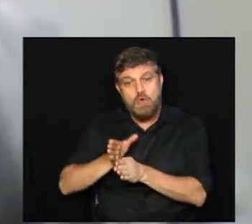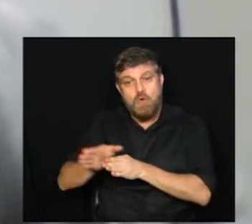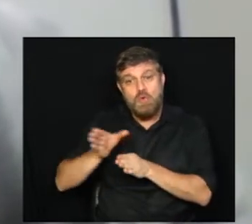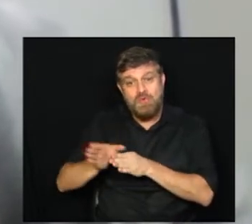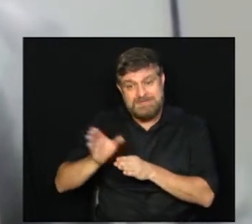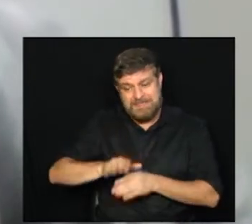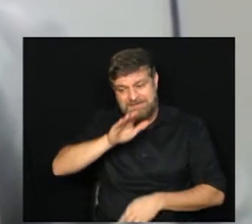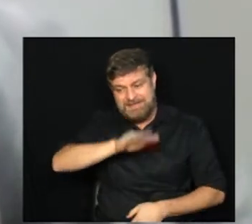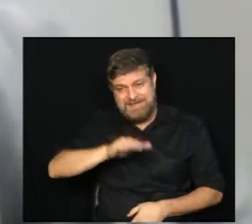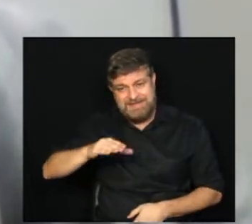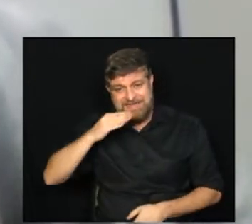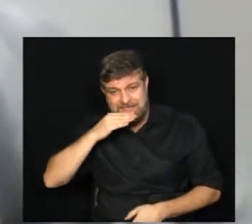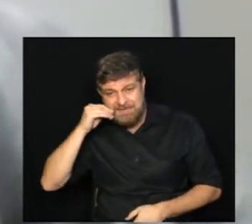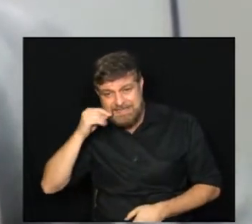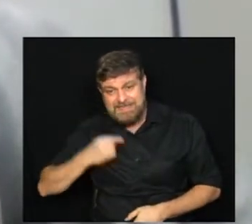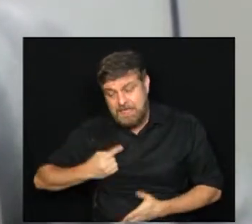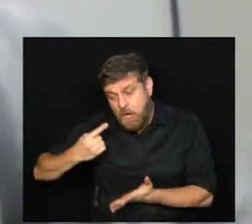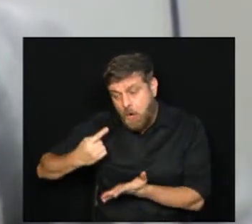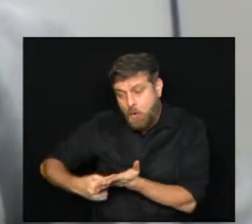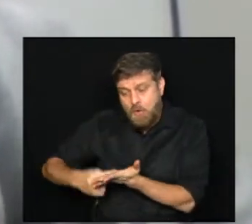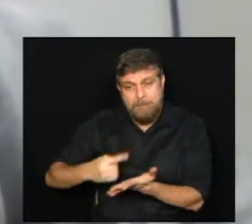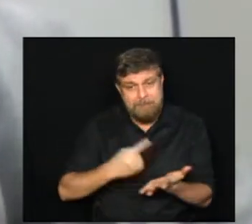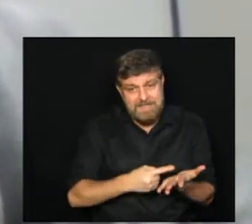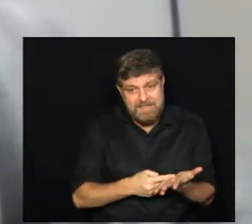pacto intersecretarias que seria,